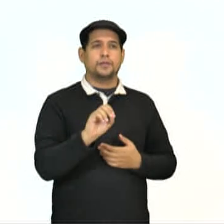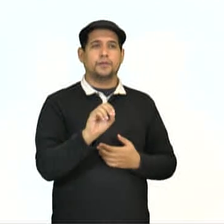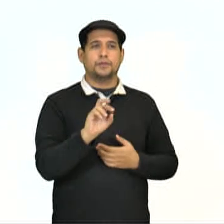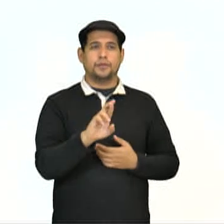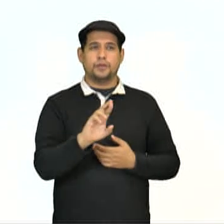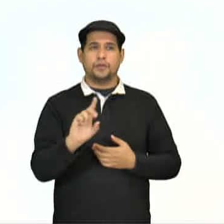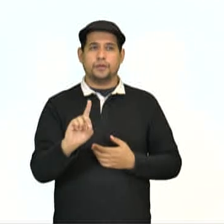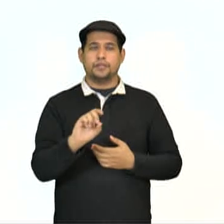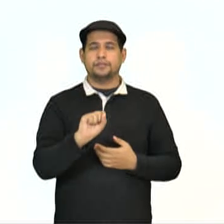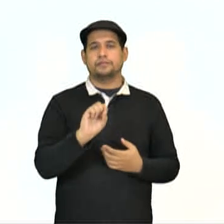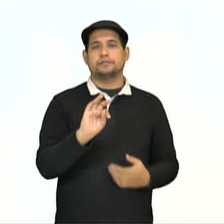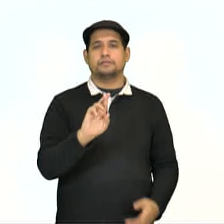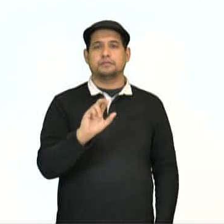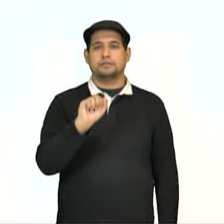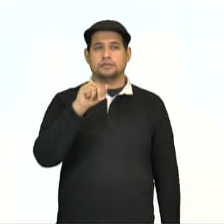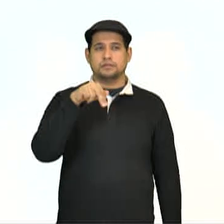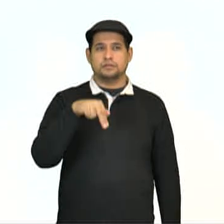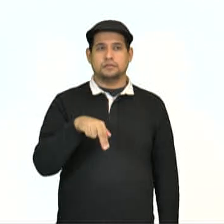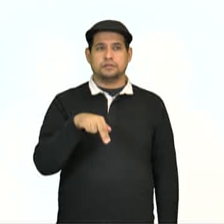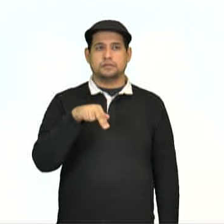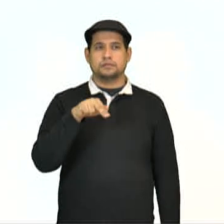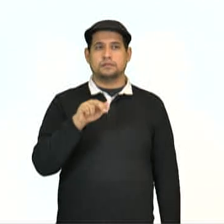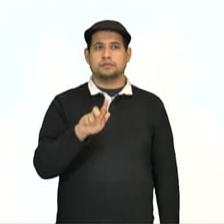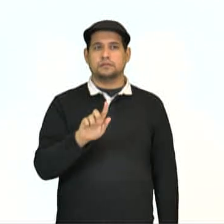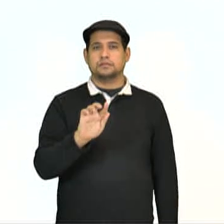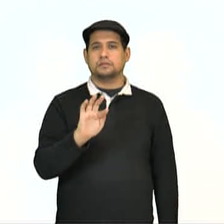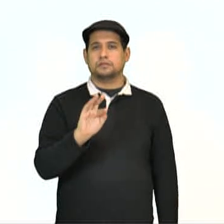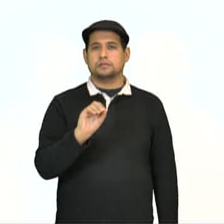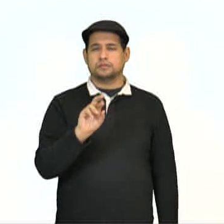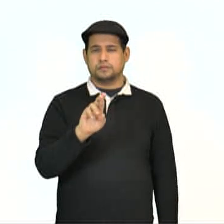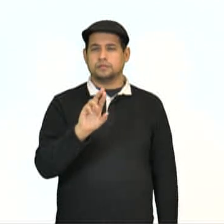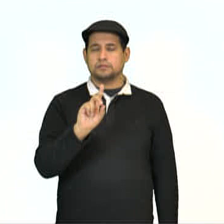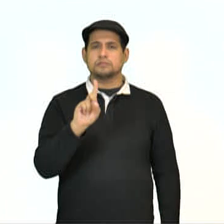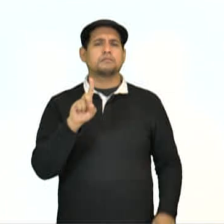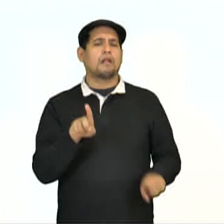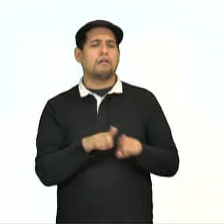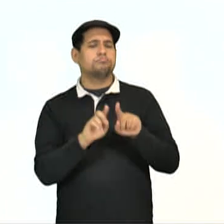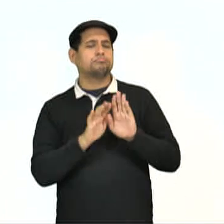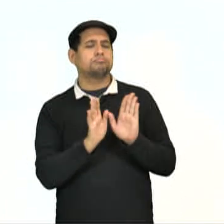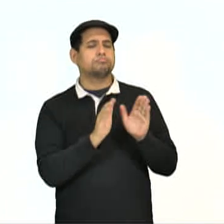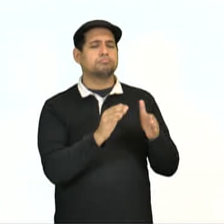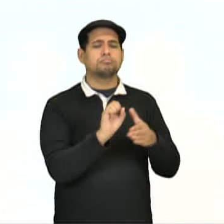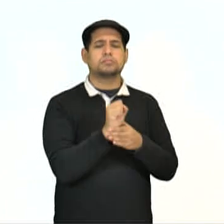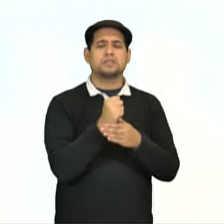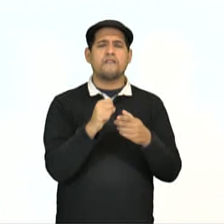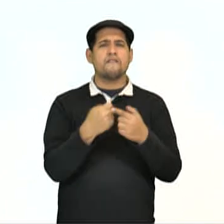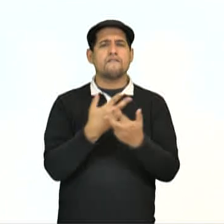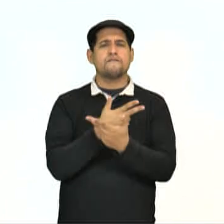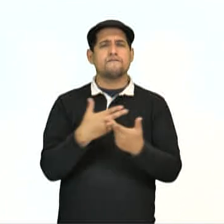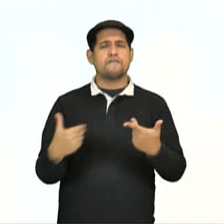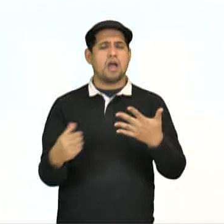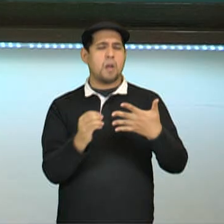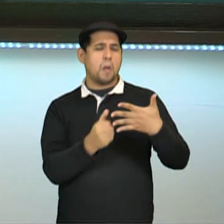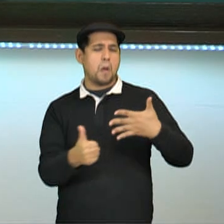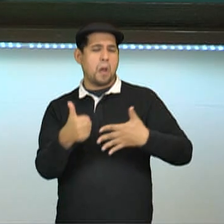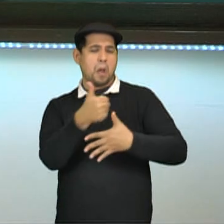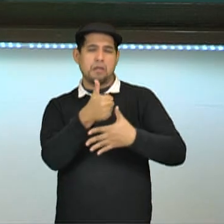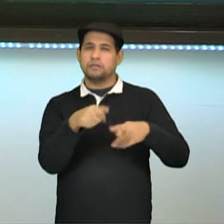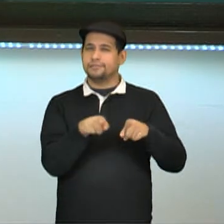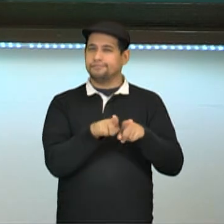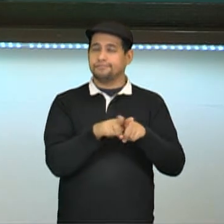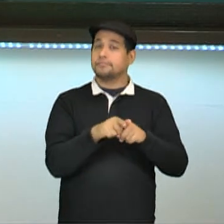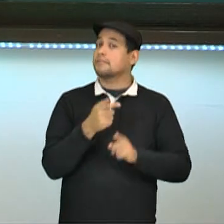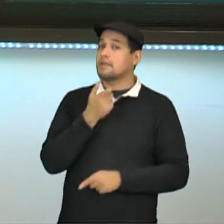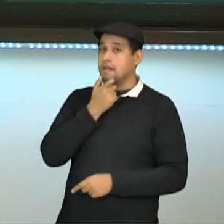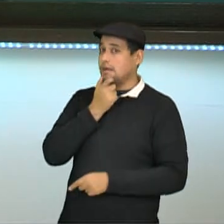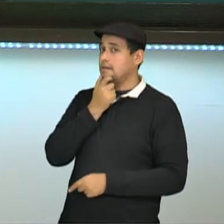ele acompanhou essa transferência da família real e vai acabar garantindo, né, vários privilégios para o Reino Unido.